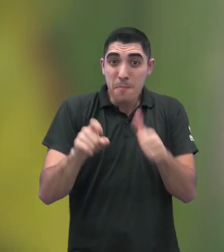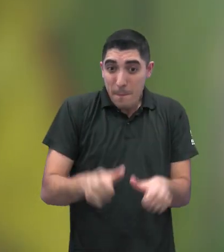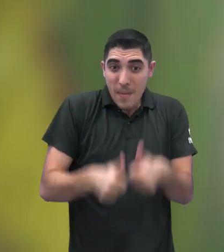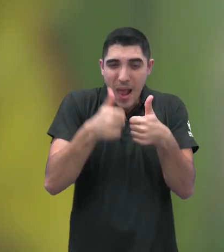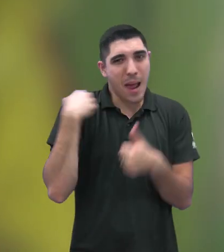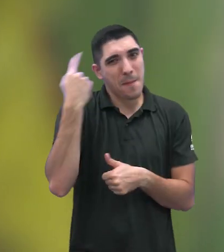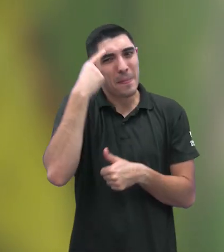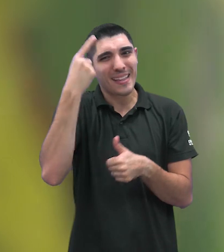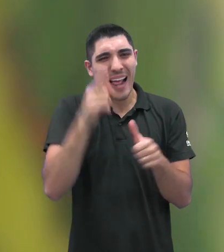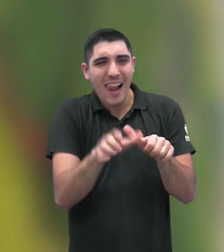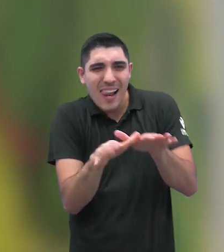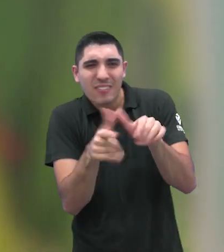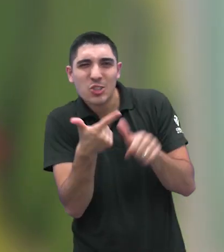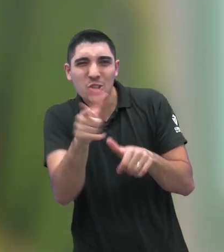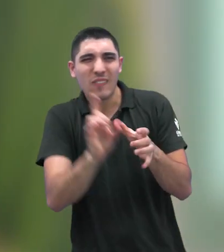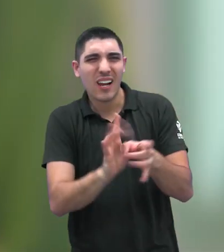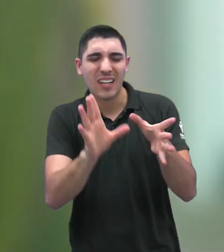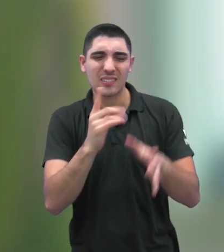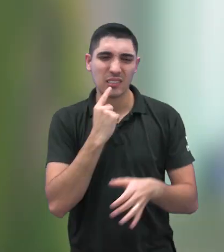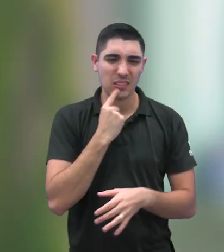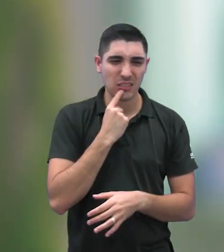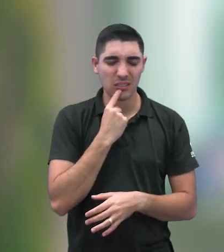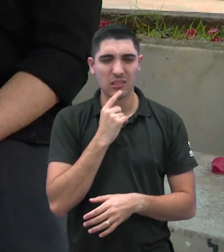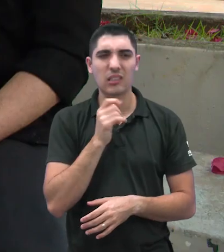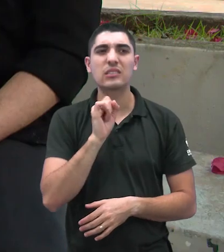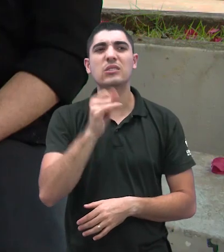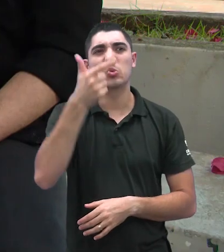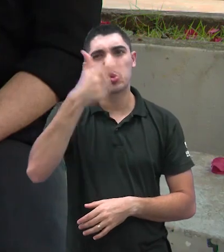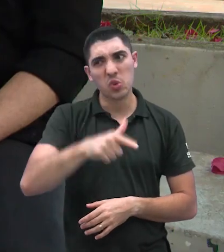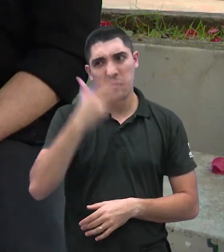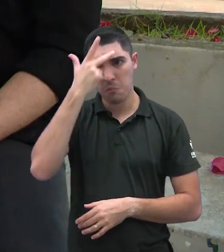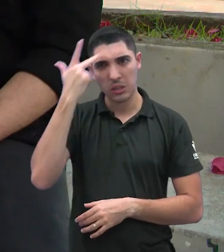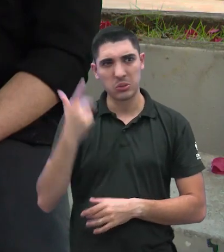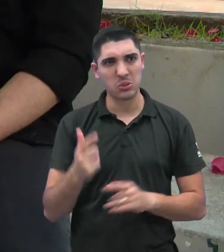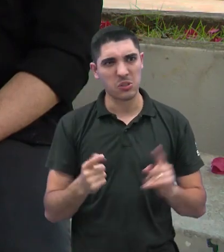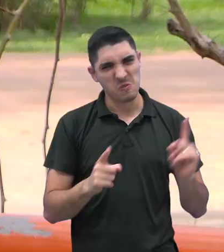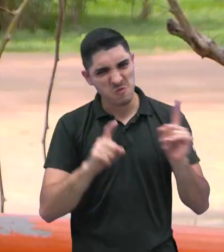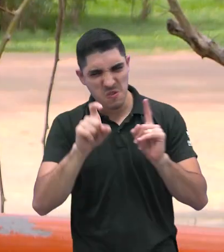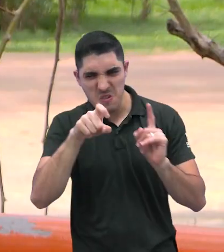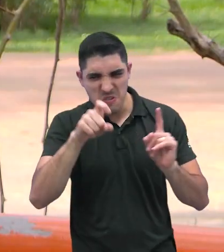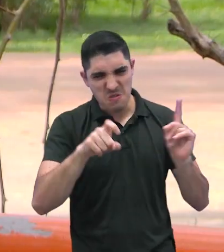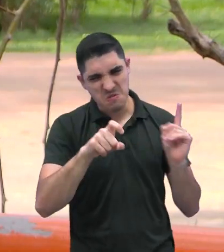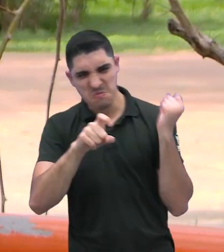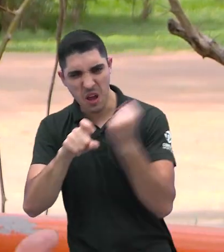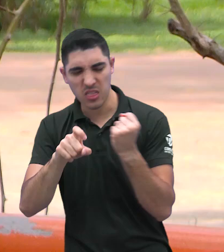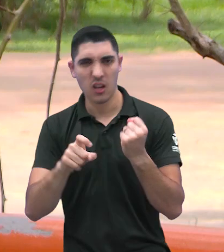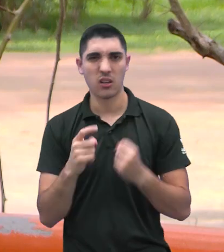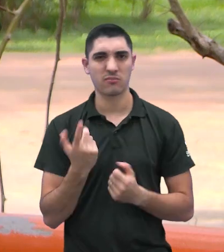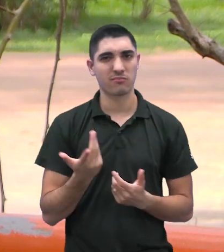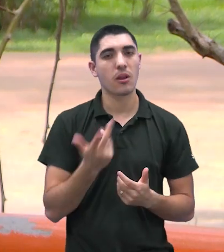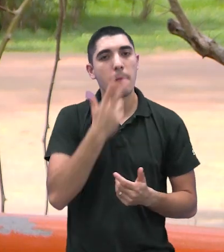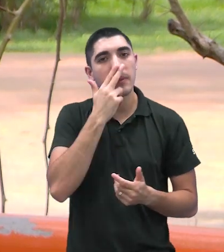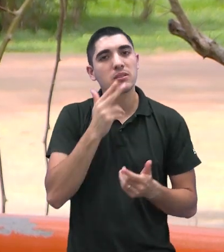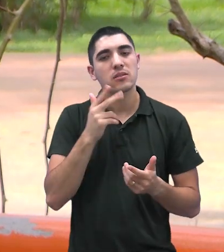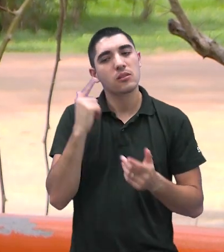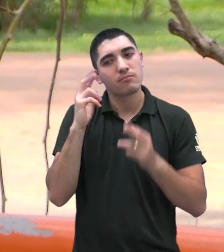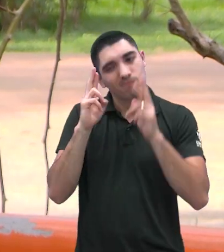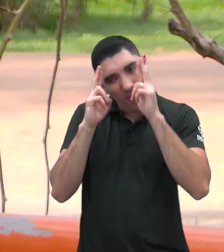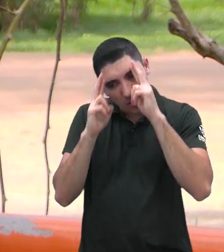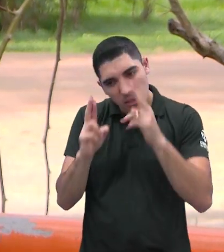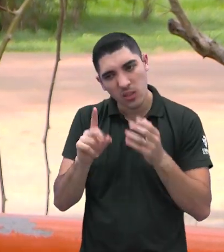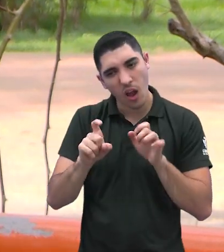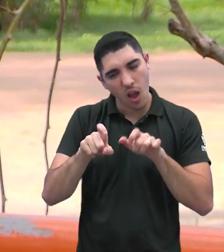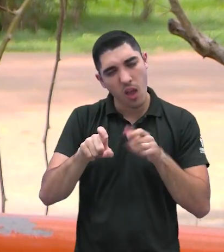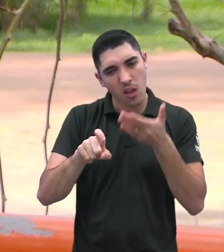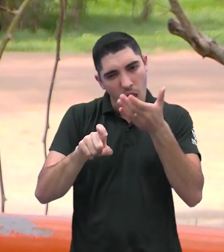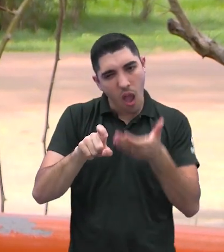gente vai soltar ela na praça de novo? Sim. O risco que ela está correndo. Exato. E aí a gente não aprende a respeitar o espaço dela. É.